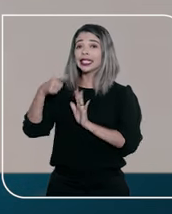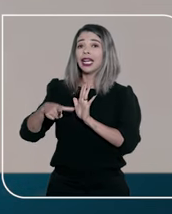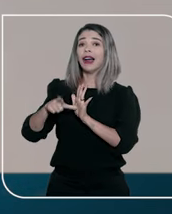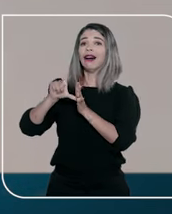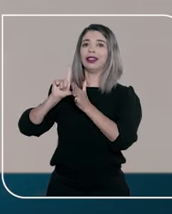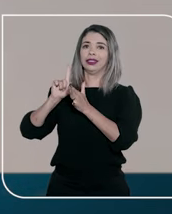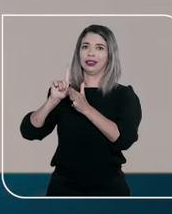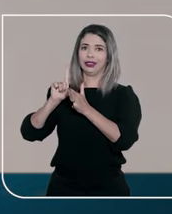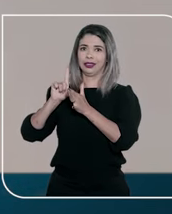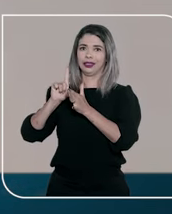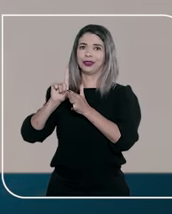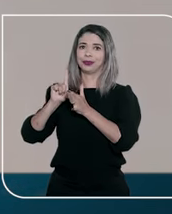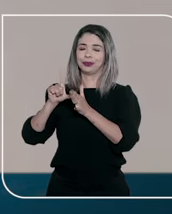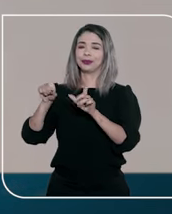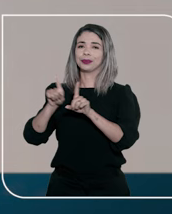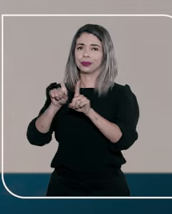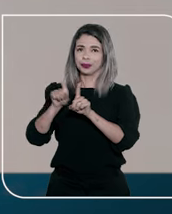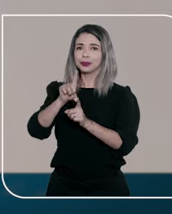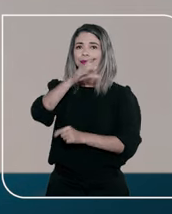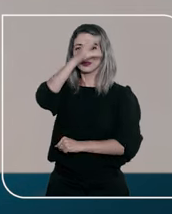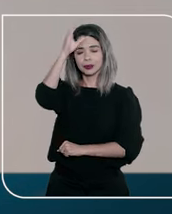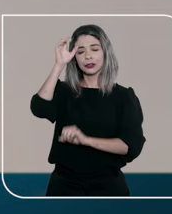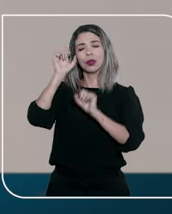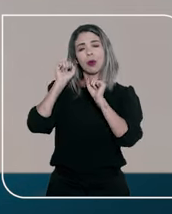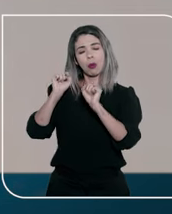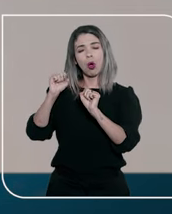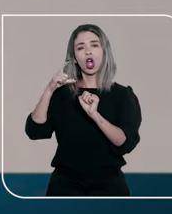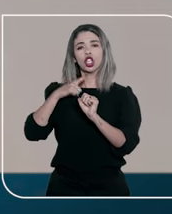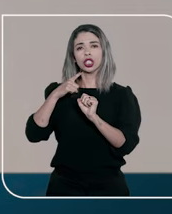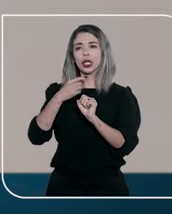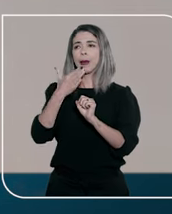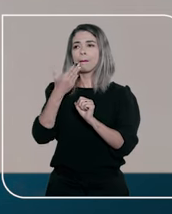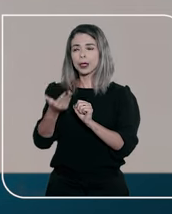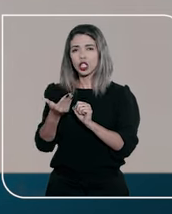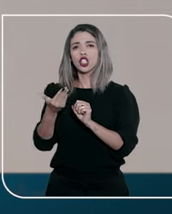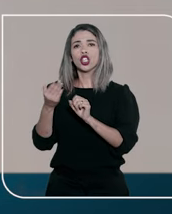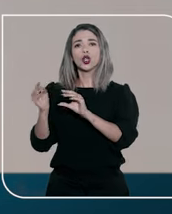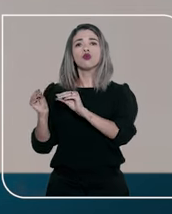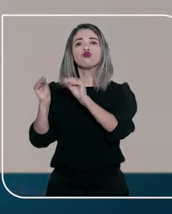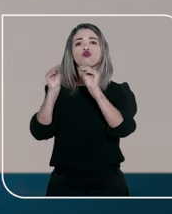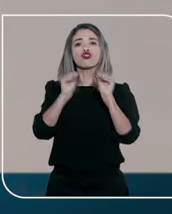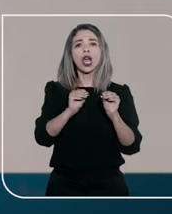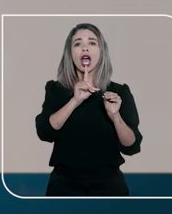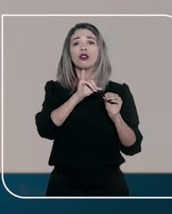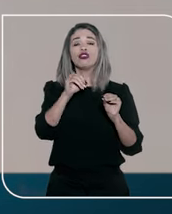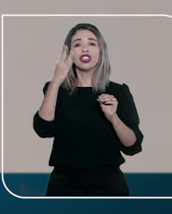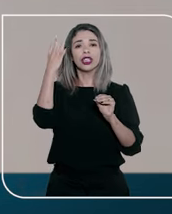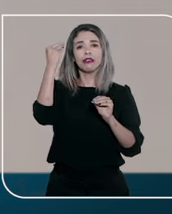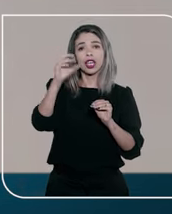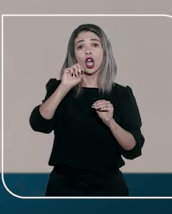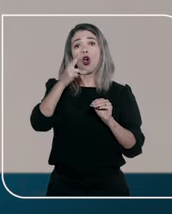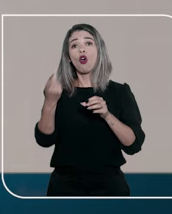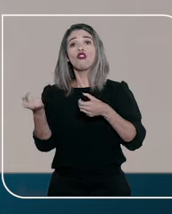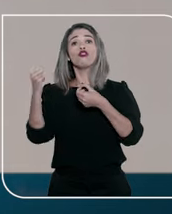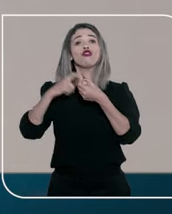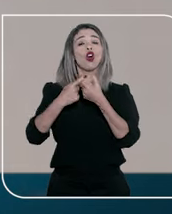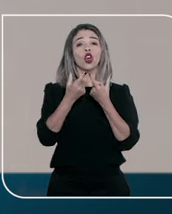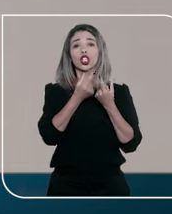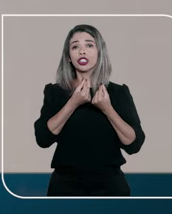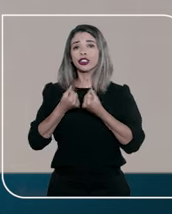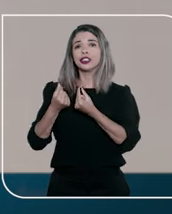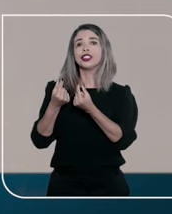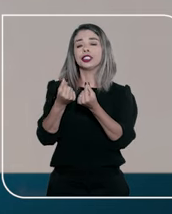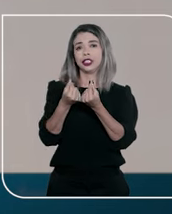O passageiro pode sim ter direito à reacomodação ou reembolso integral do seu bilhete, quando eu digo entregar, eu quero dizer sem